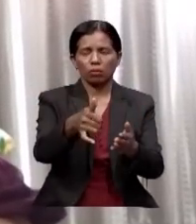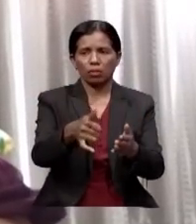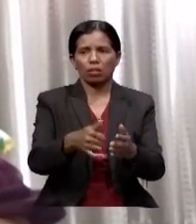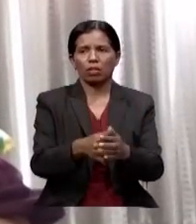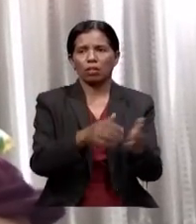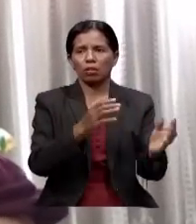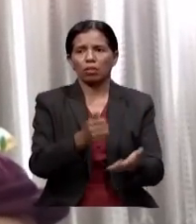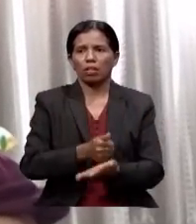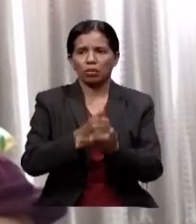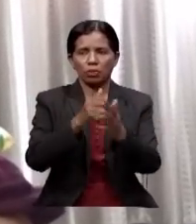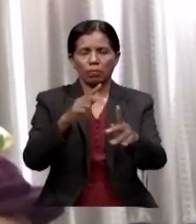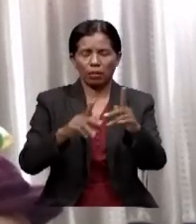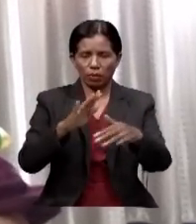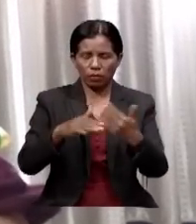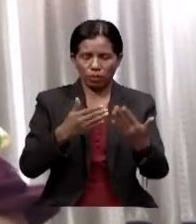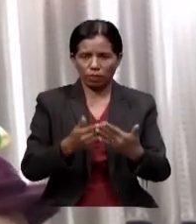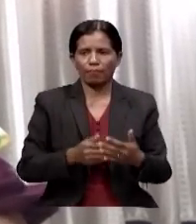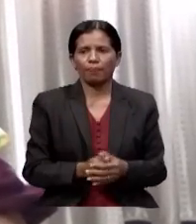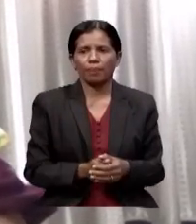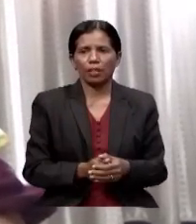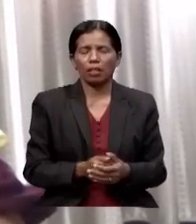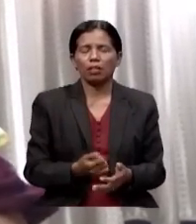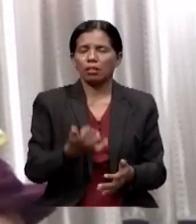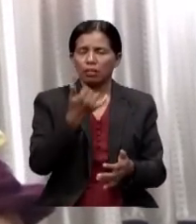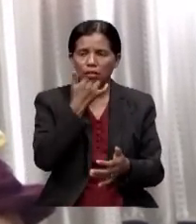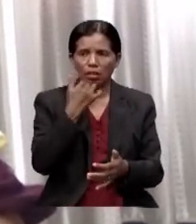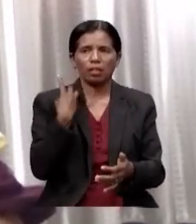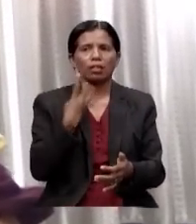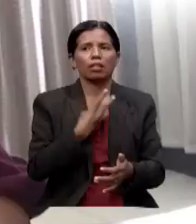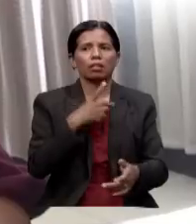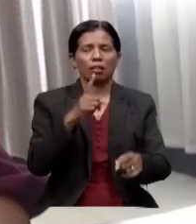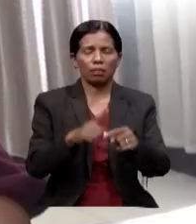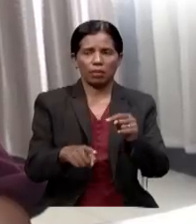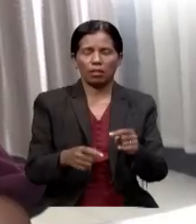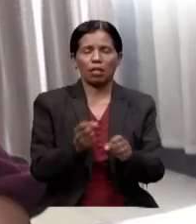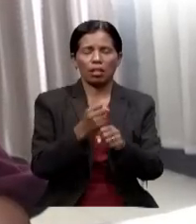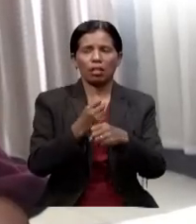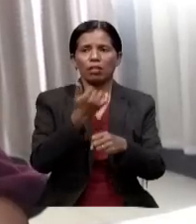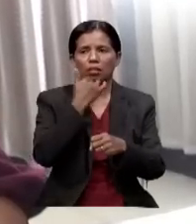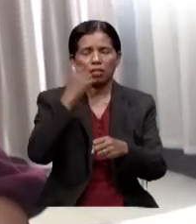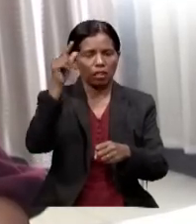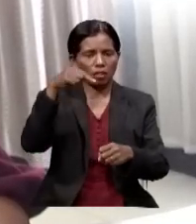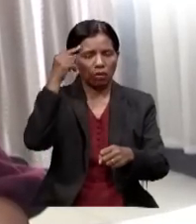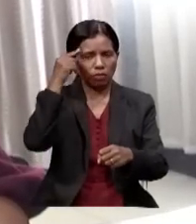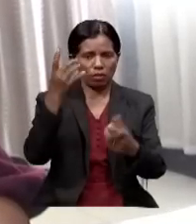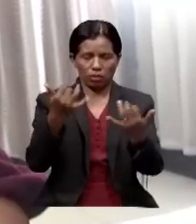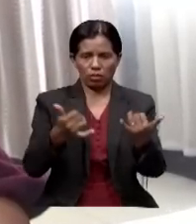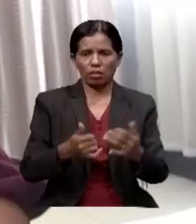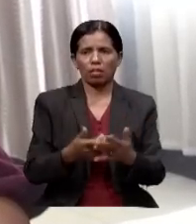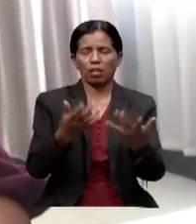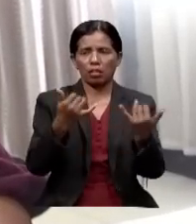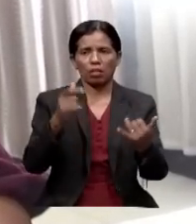lore atende a comunidade. Ne para quando sala arrumamos e tela lica do malo. E tenia governo ne ne a